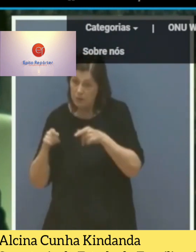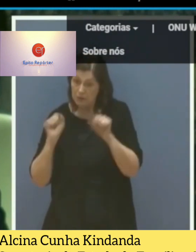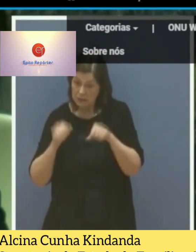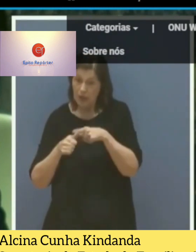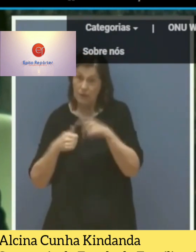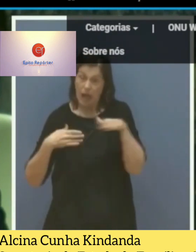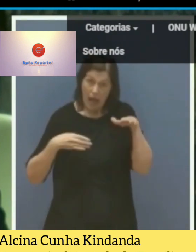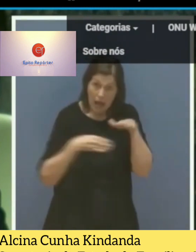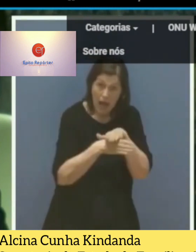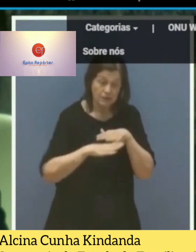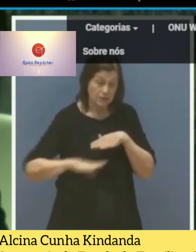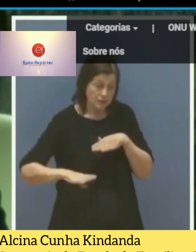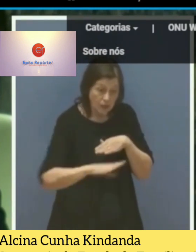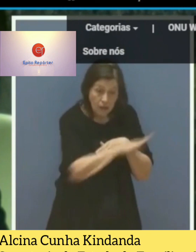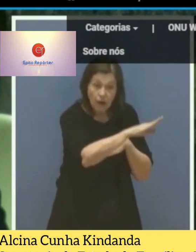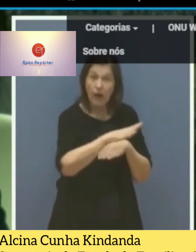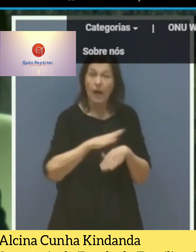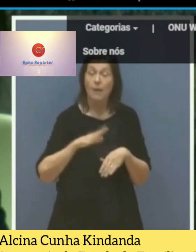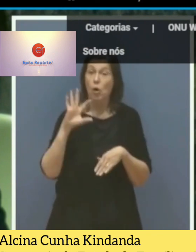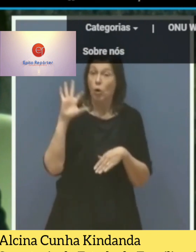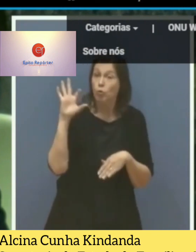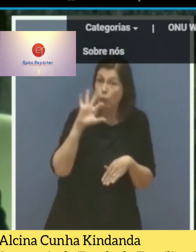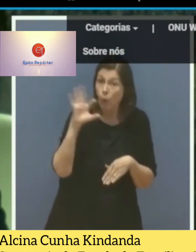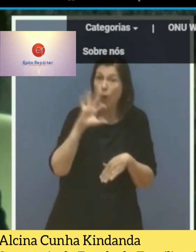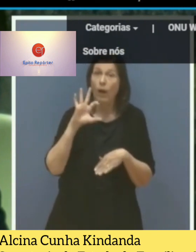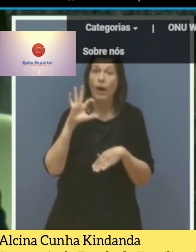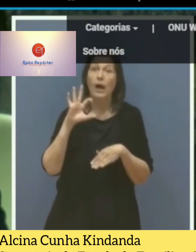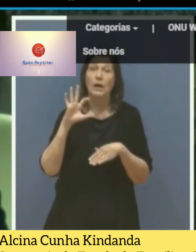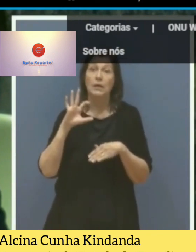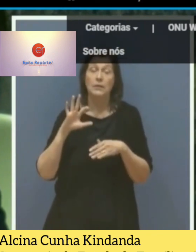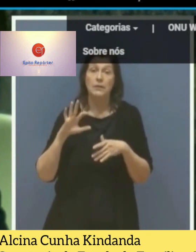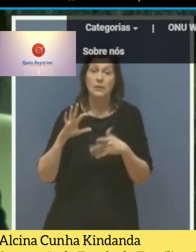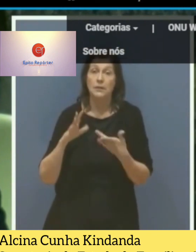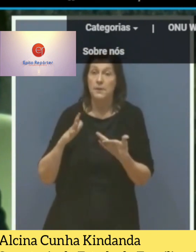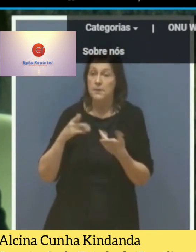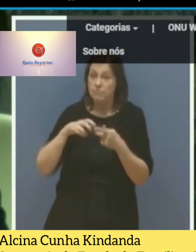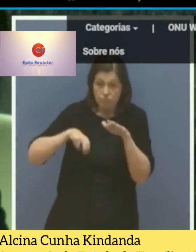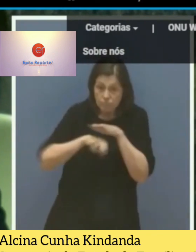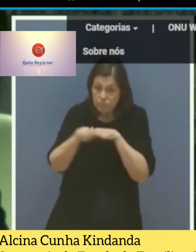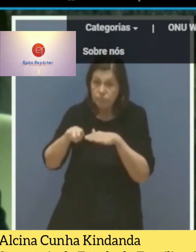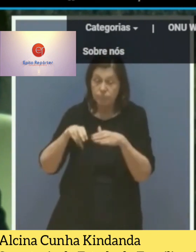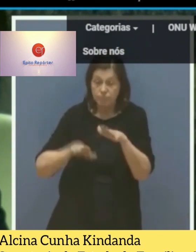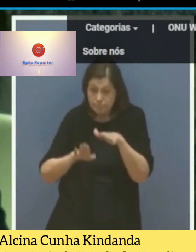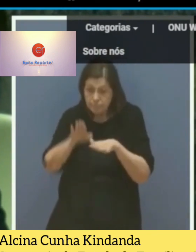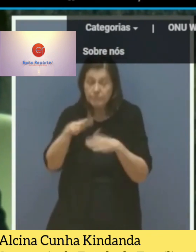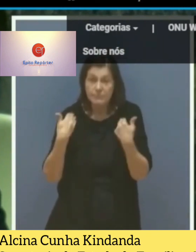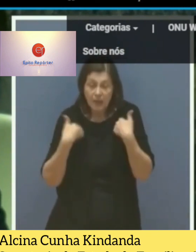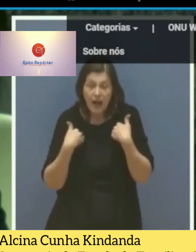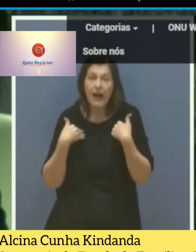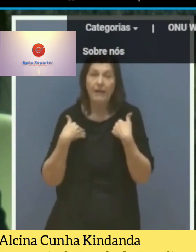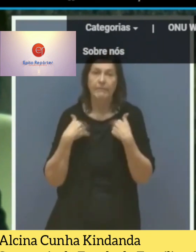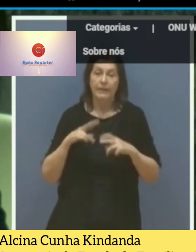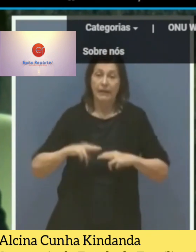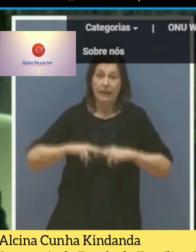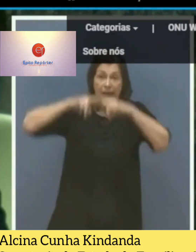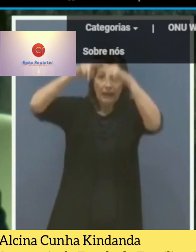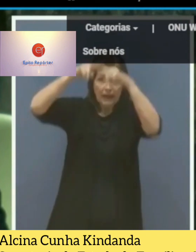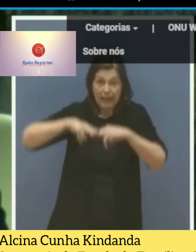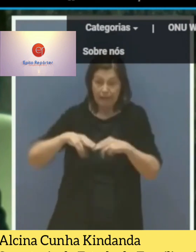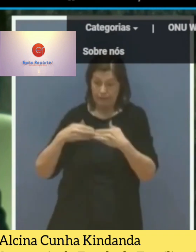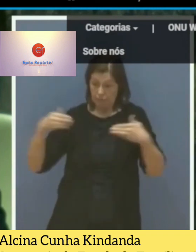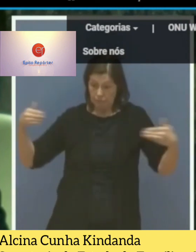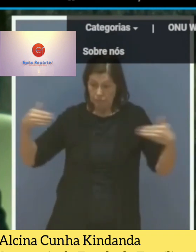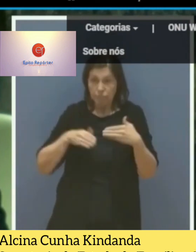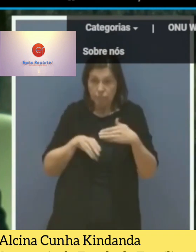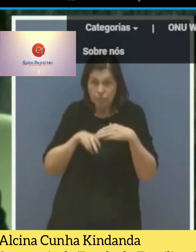Balneários adaptados ele vai doar as próprias para cadeirantes algumas infraestruturas infraestruturas